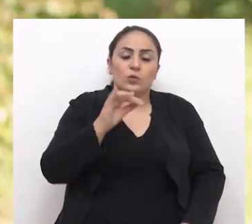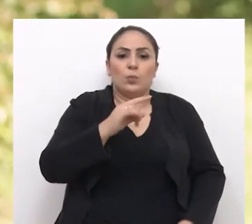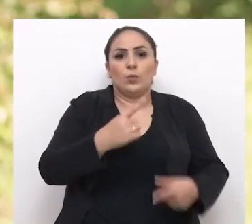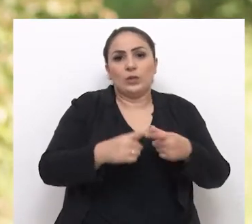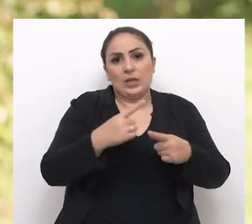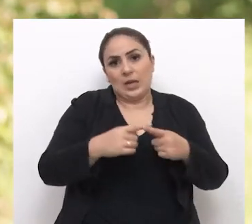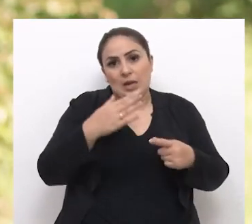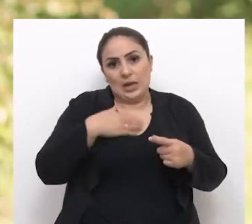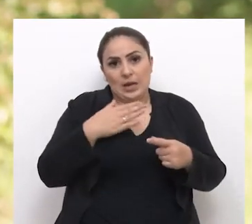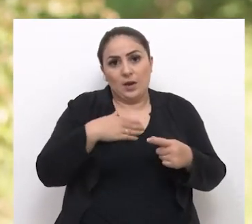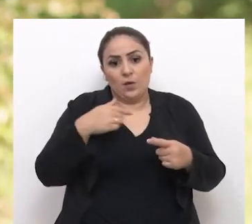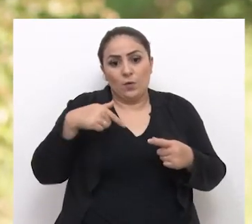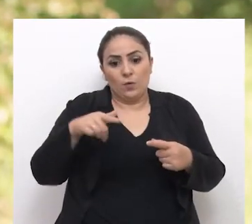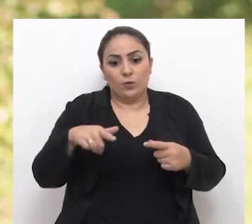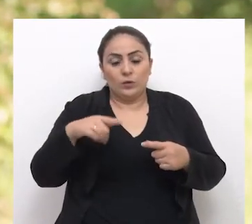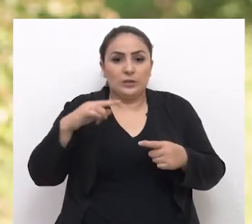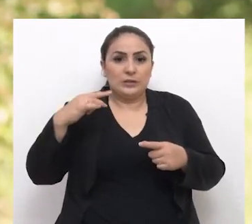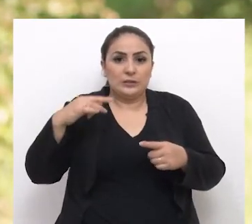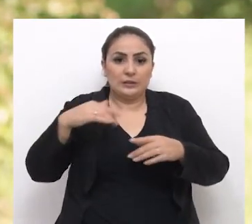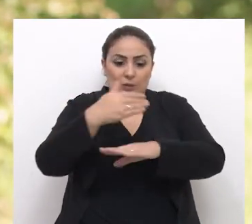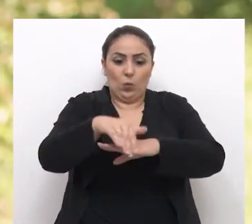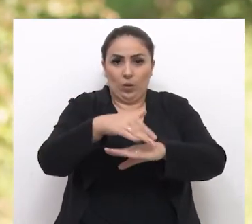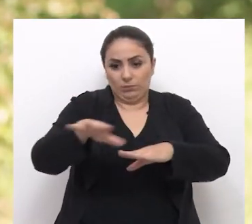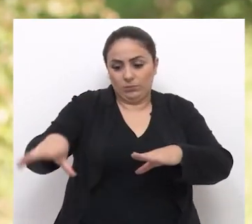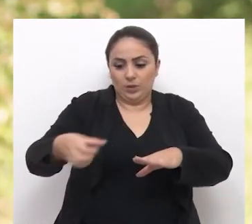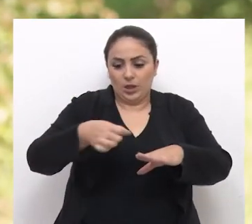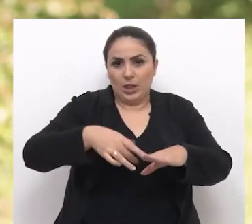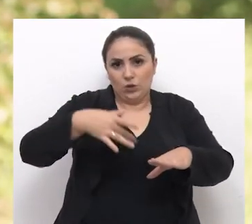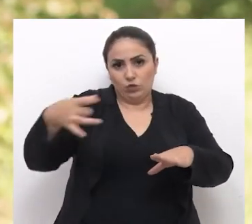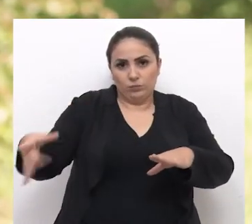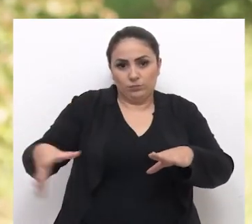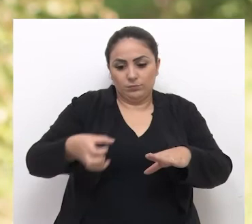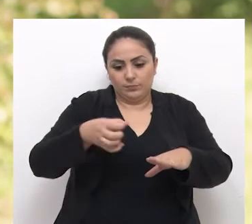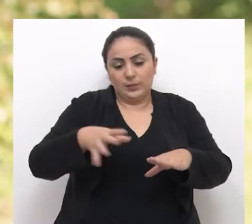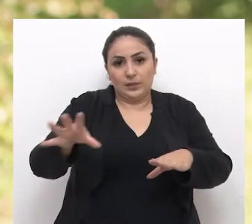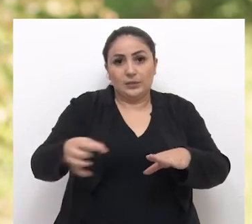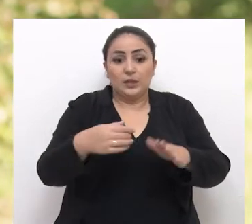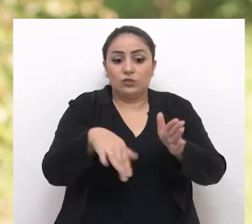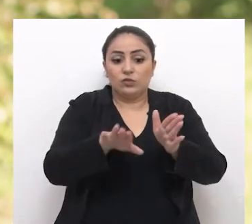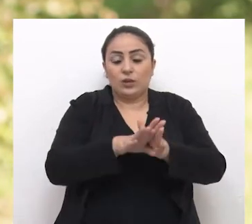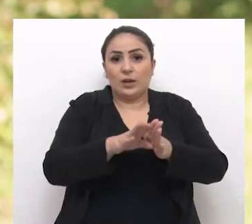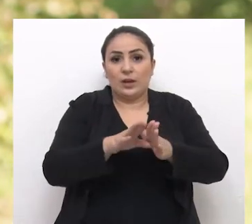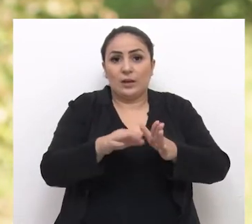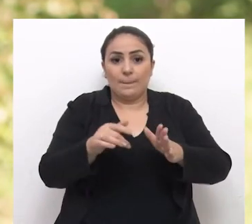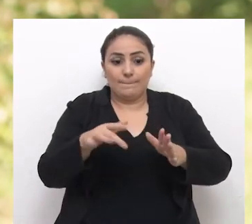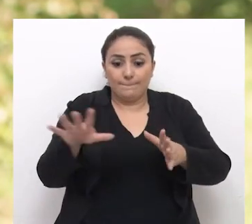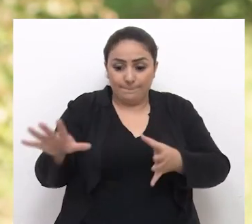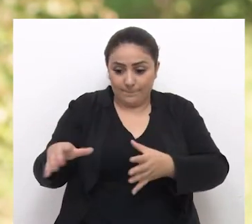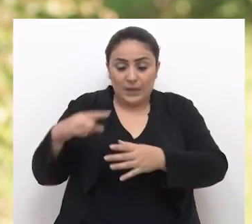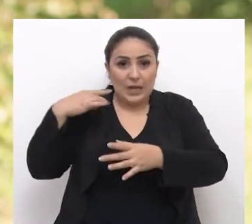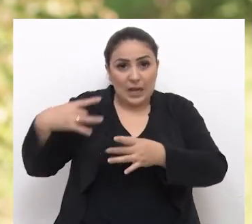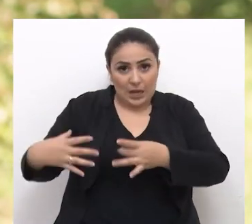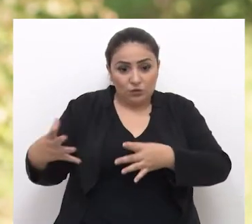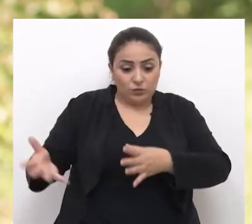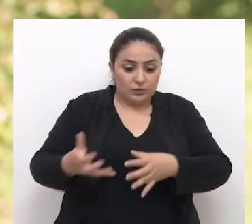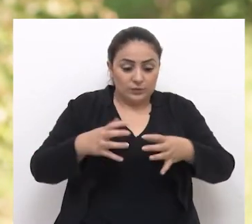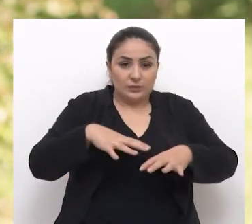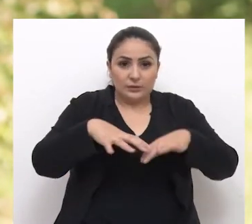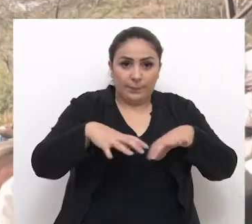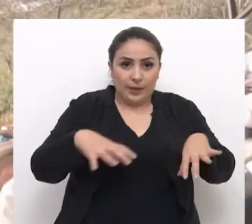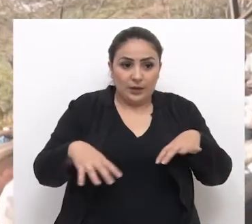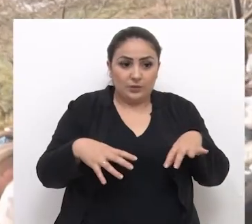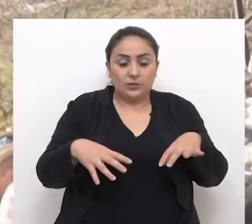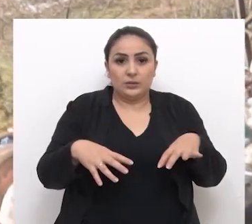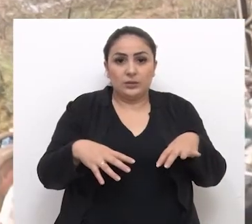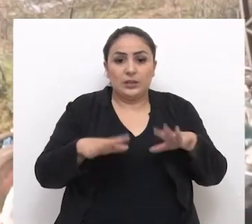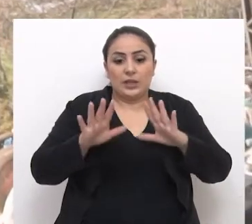fala muito porque, que nem eu fui catadora da cidade. Aí tu chega, tu pega o lixo que tá